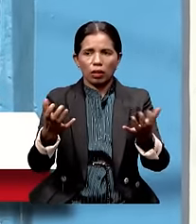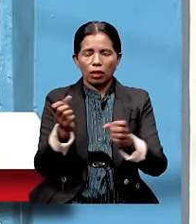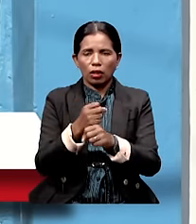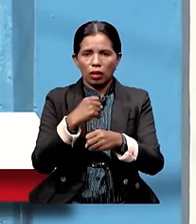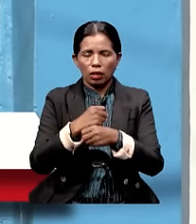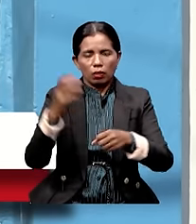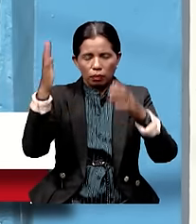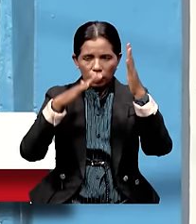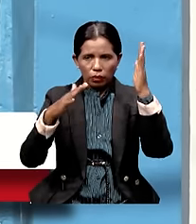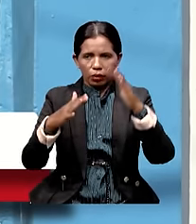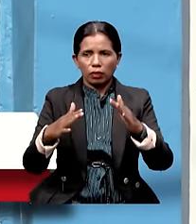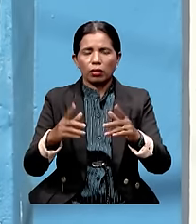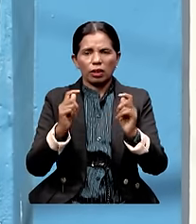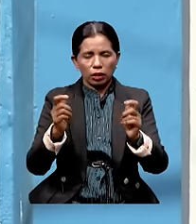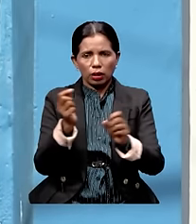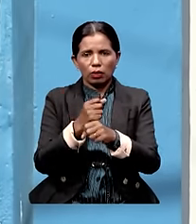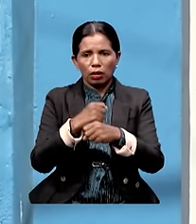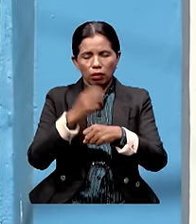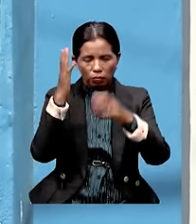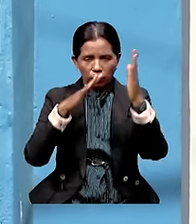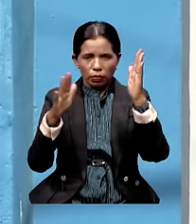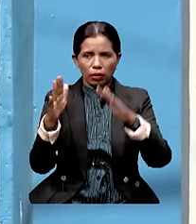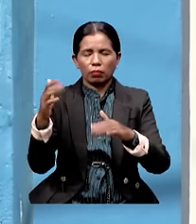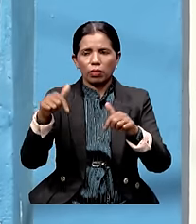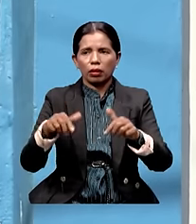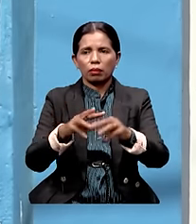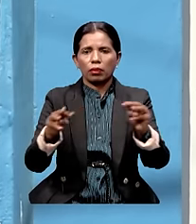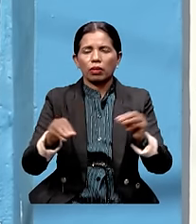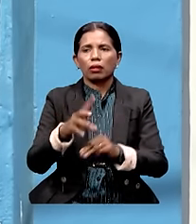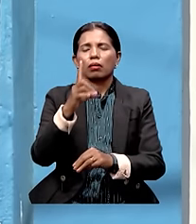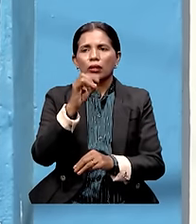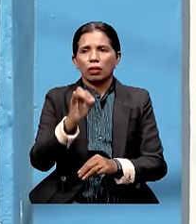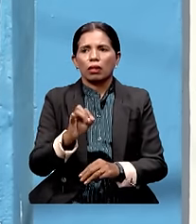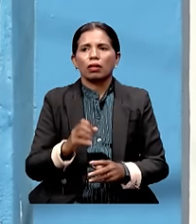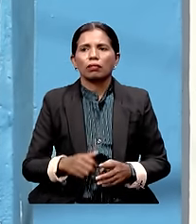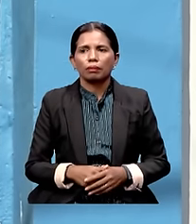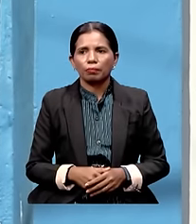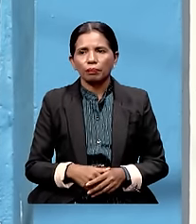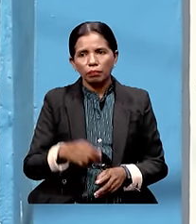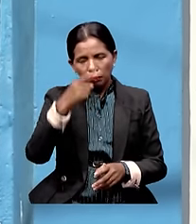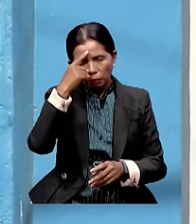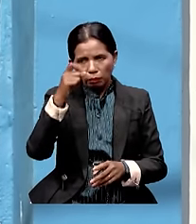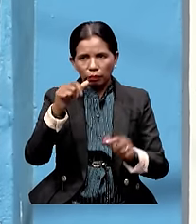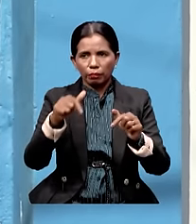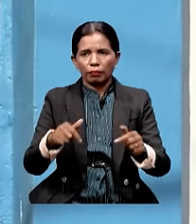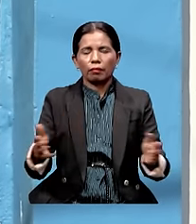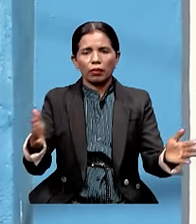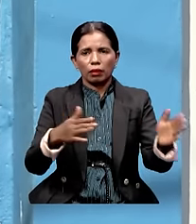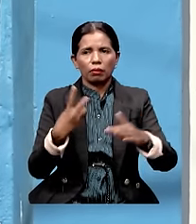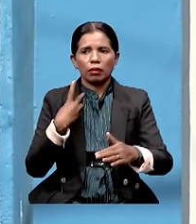tenta ato cria instabilidade e a município de Ili. Tamané, mais de